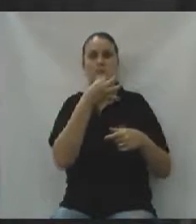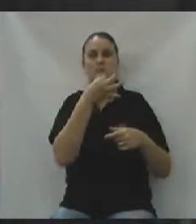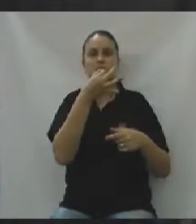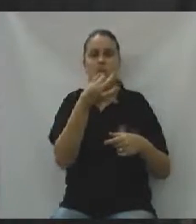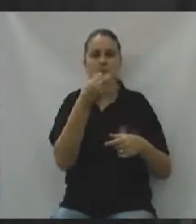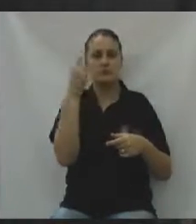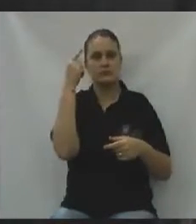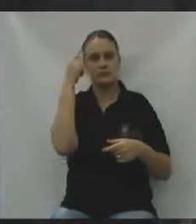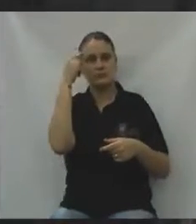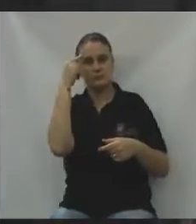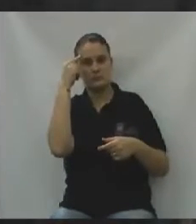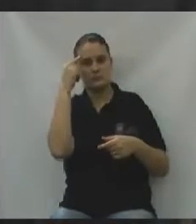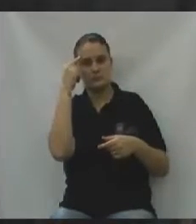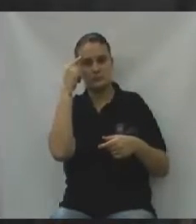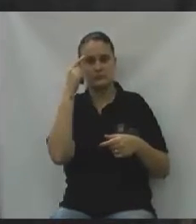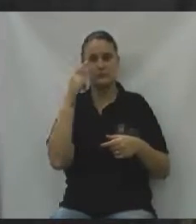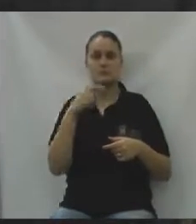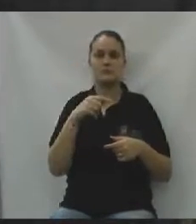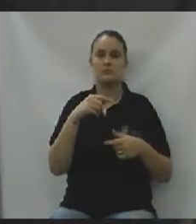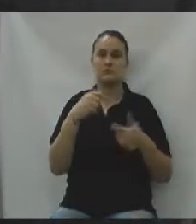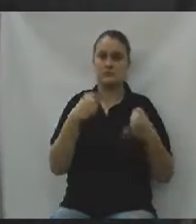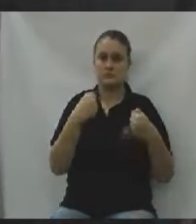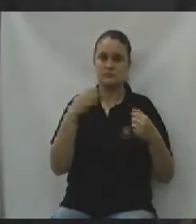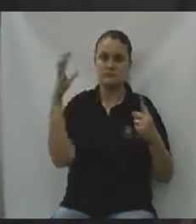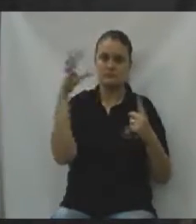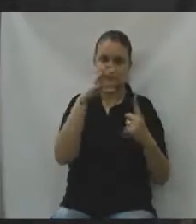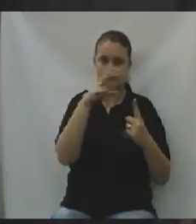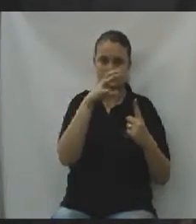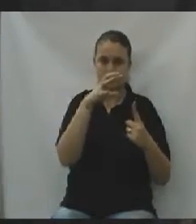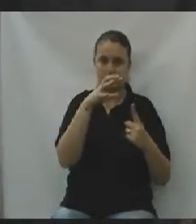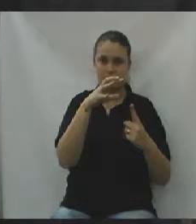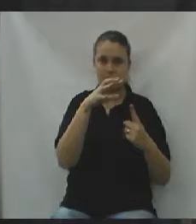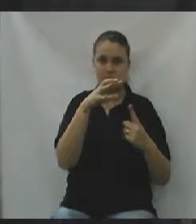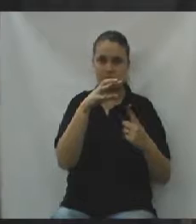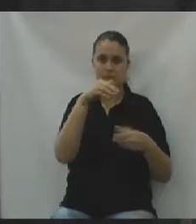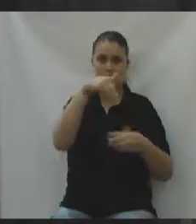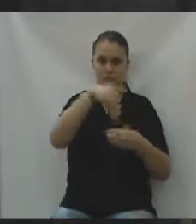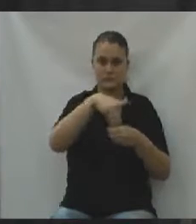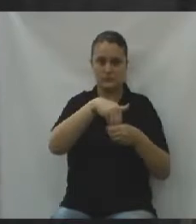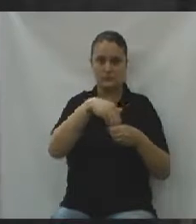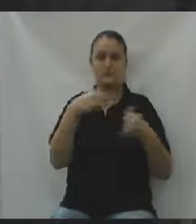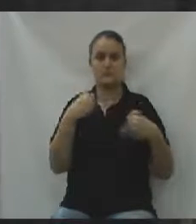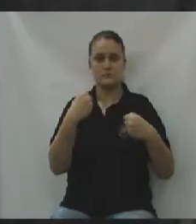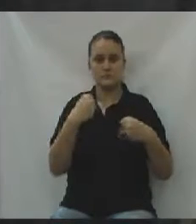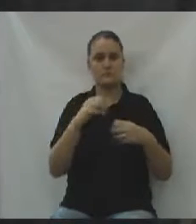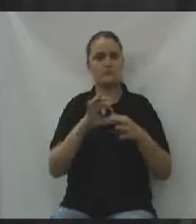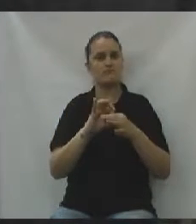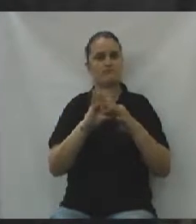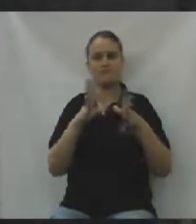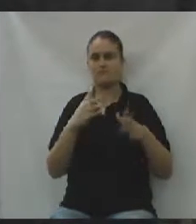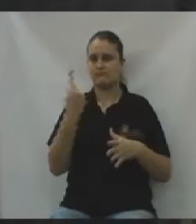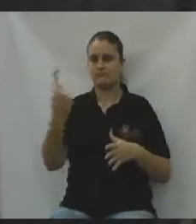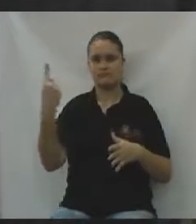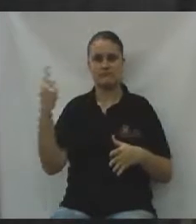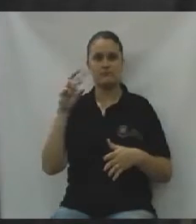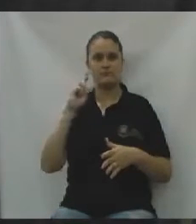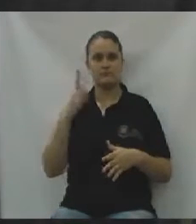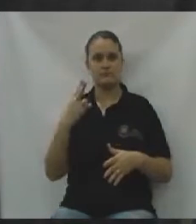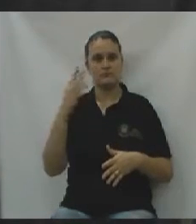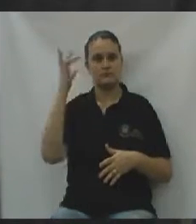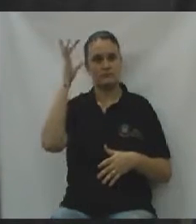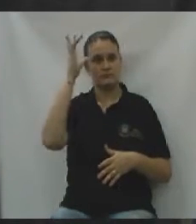acham ou pensam de uma forma ou de outra que irá influenciar. O voto terá que ser autônomo, independente e